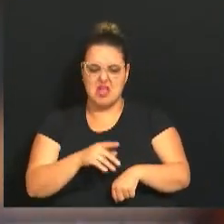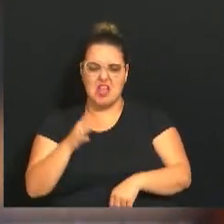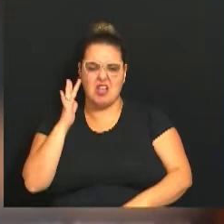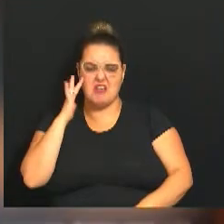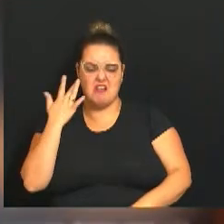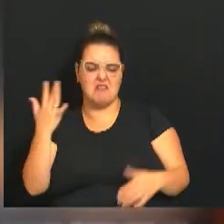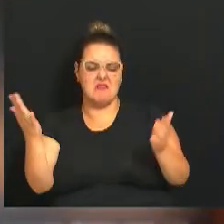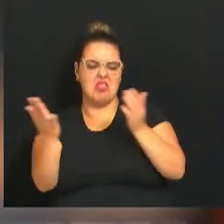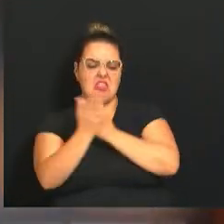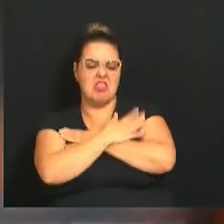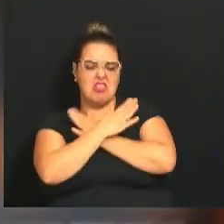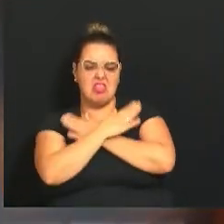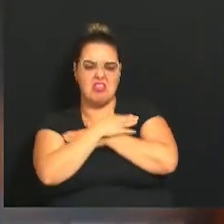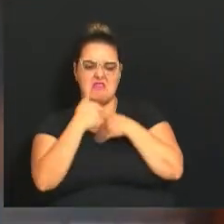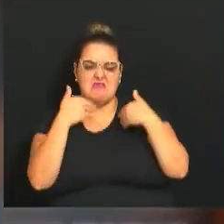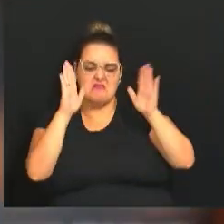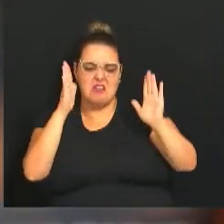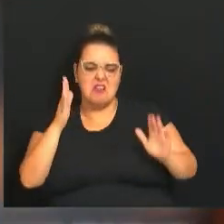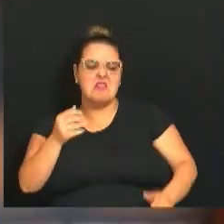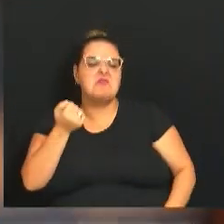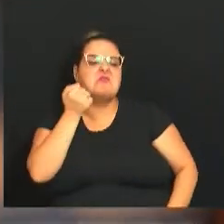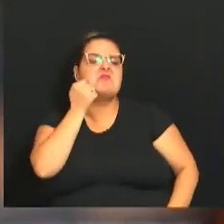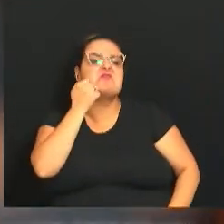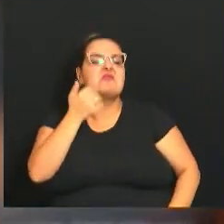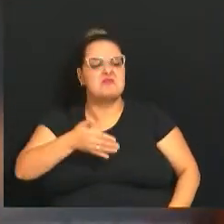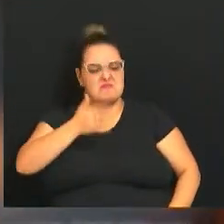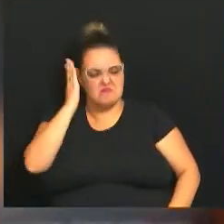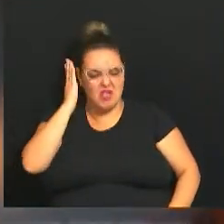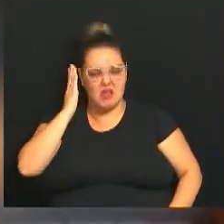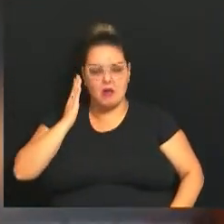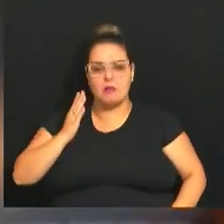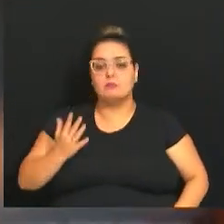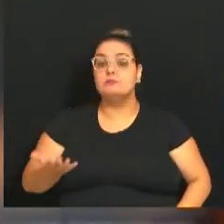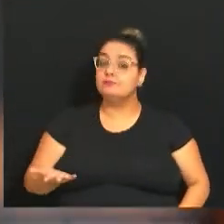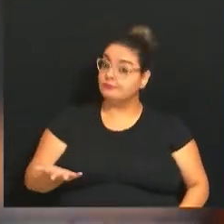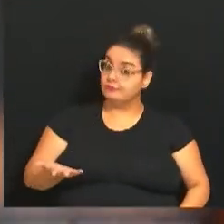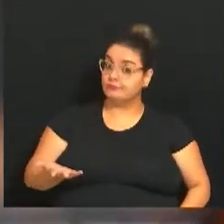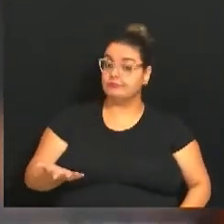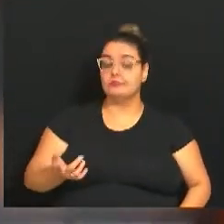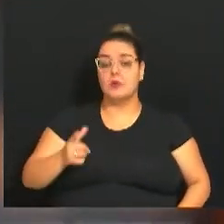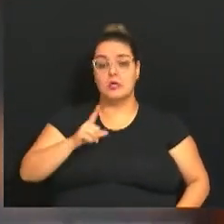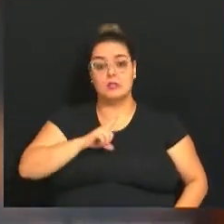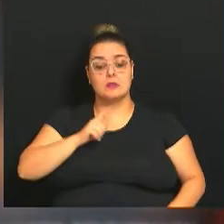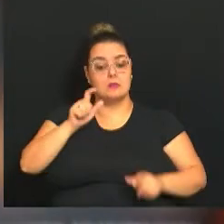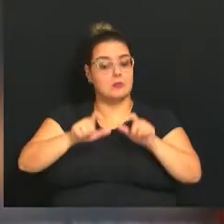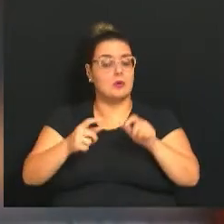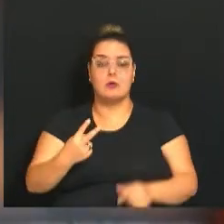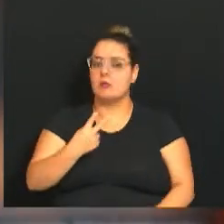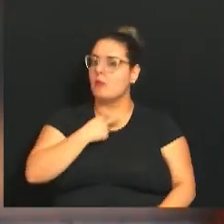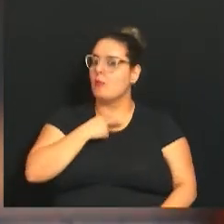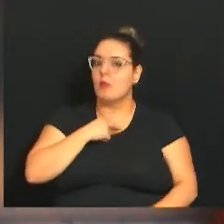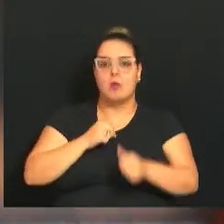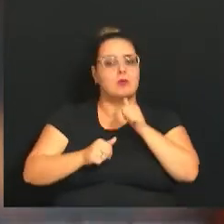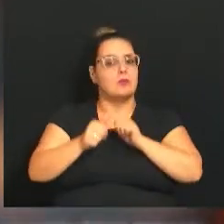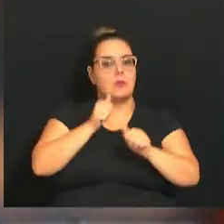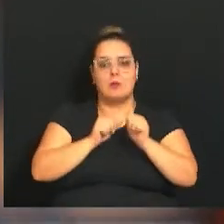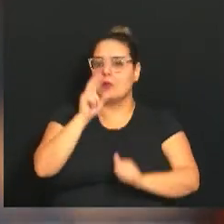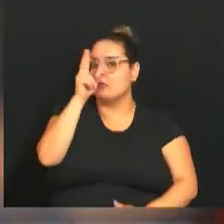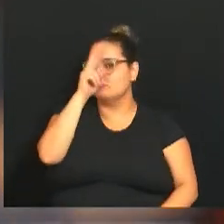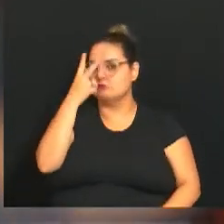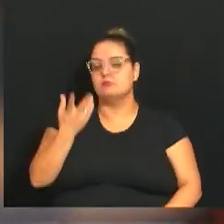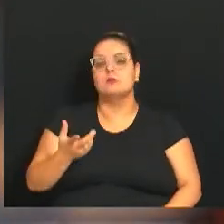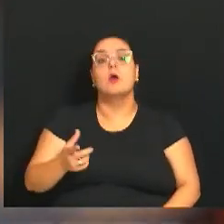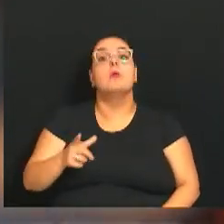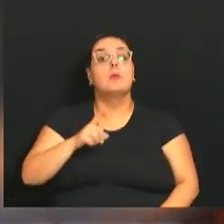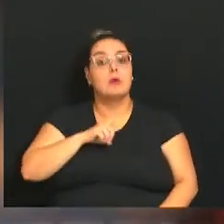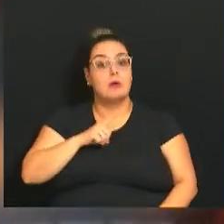se fosse um sem vergonha, mas infelizmente existem pessoas que não podem beber porque têm a predisposição e